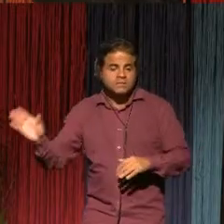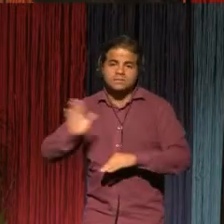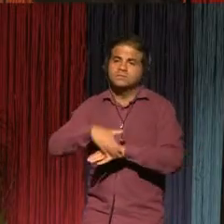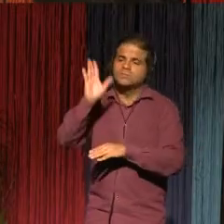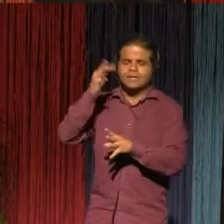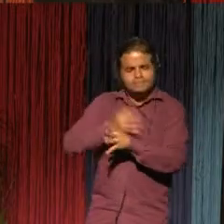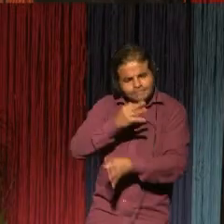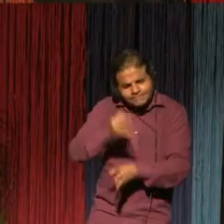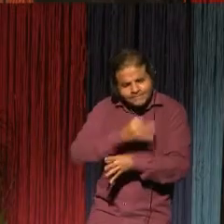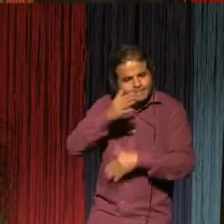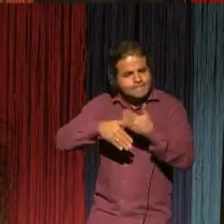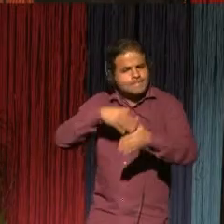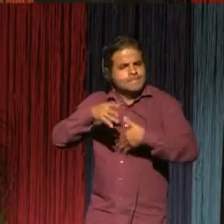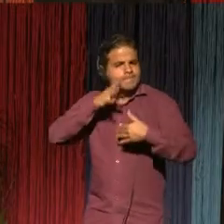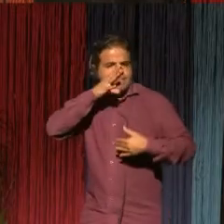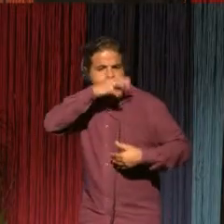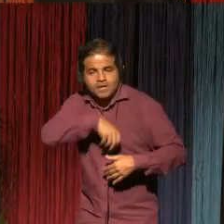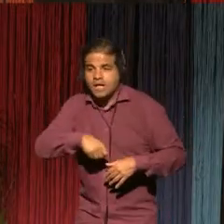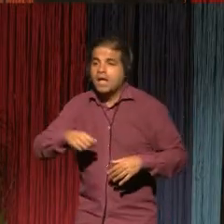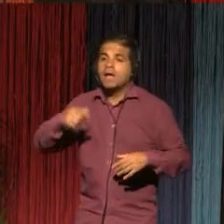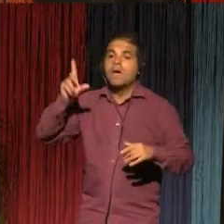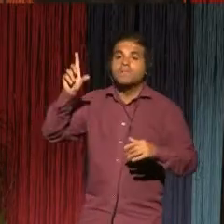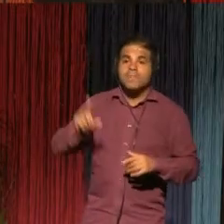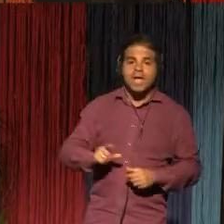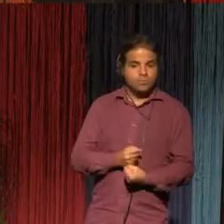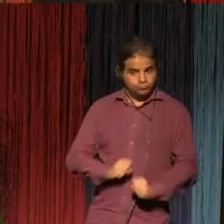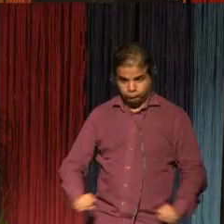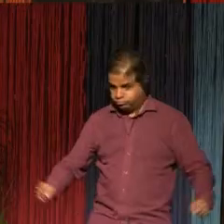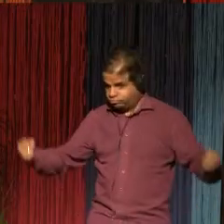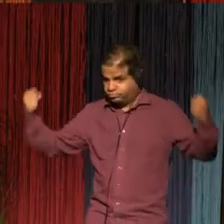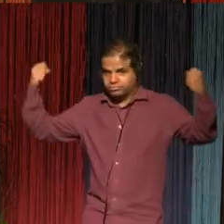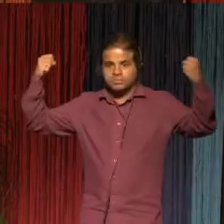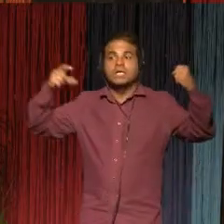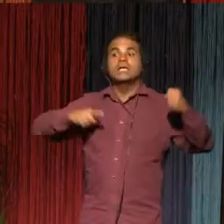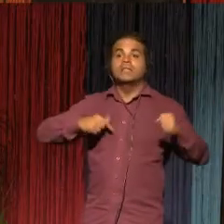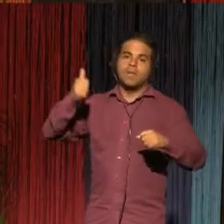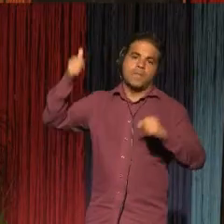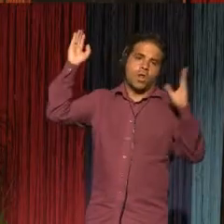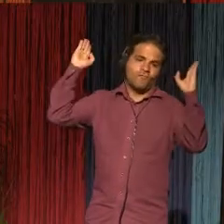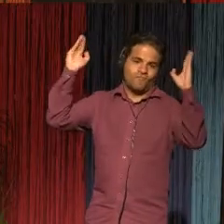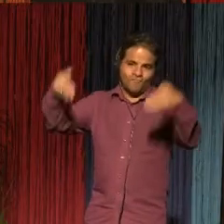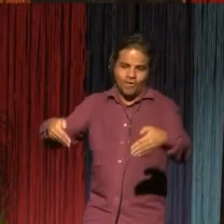mais persistentes, menos impulsivas e que têm melhor foco.